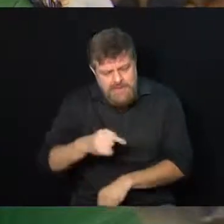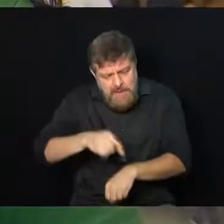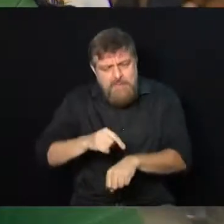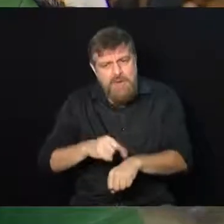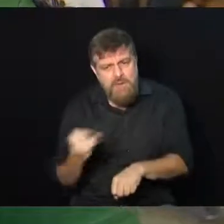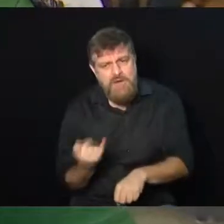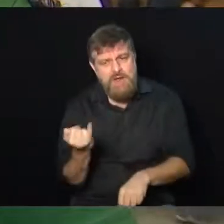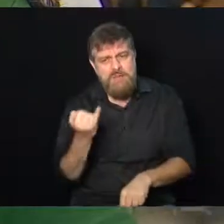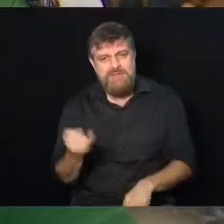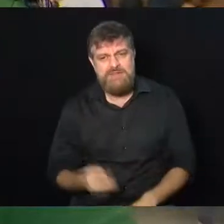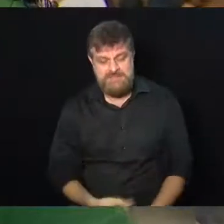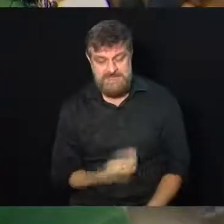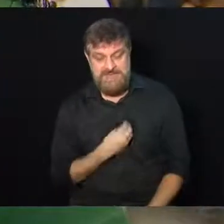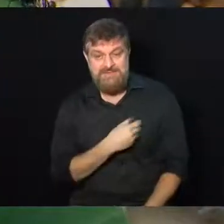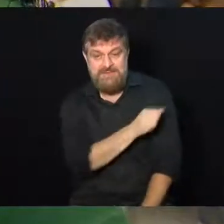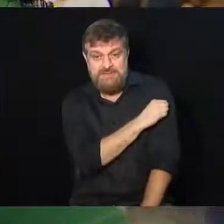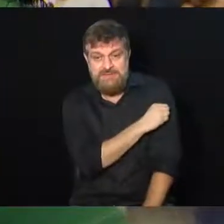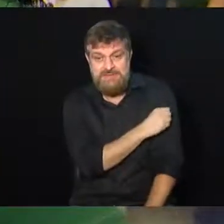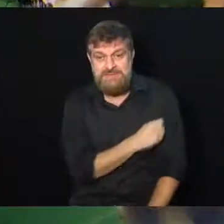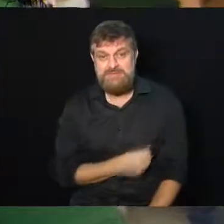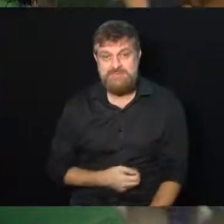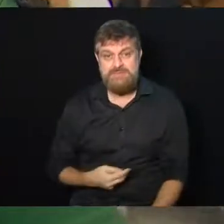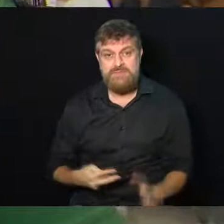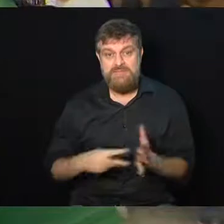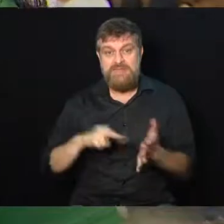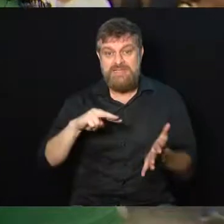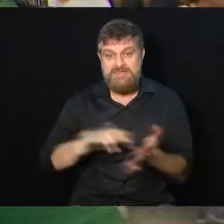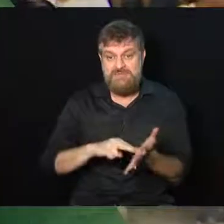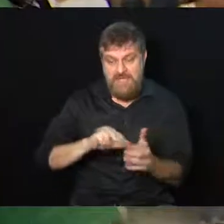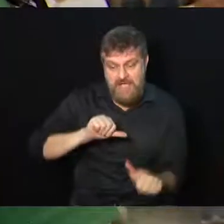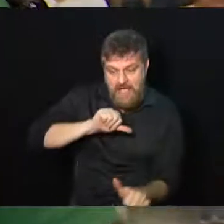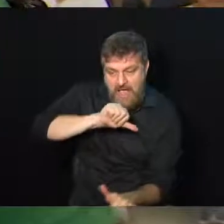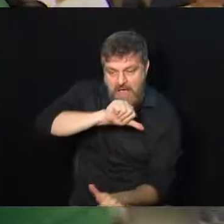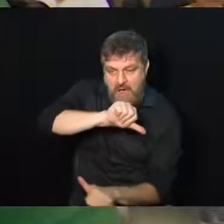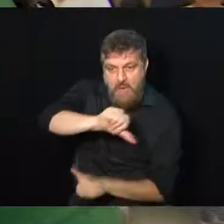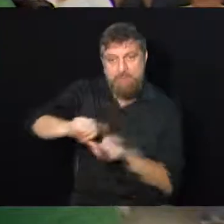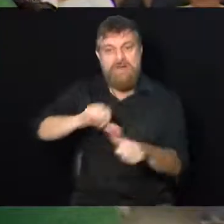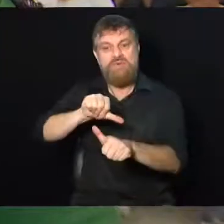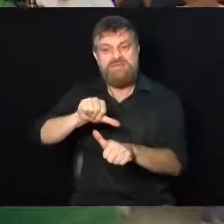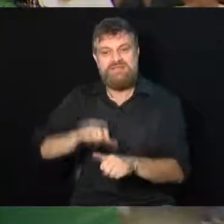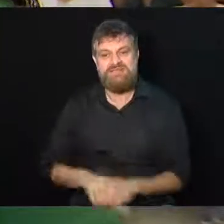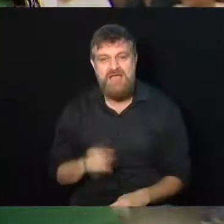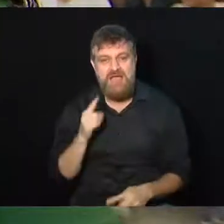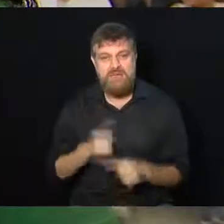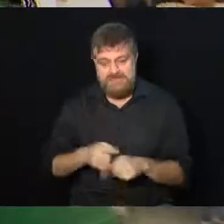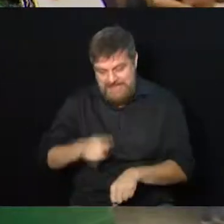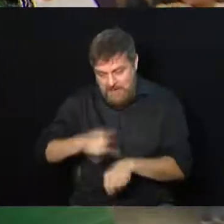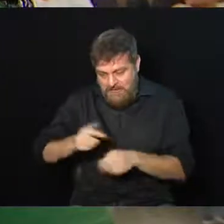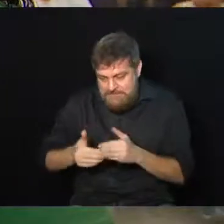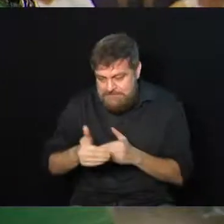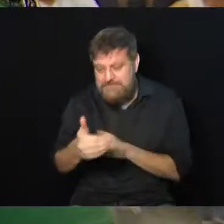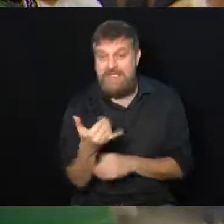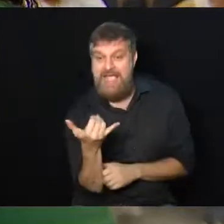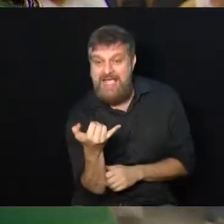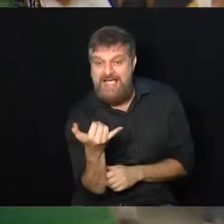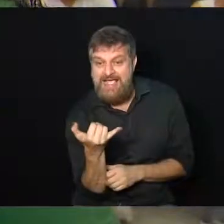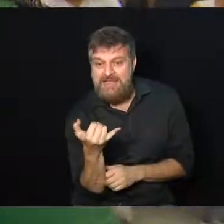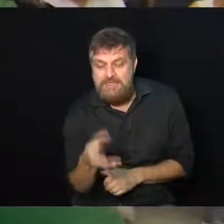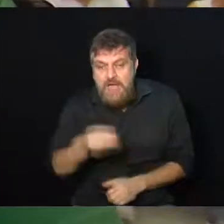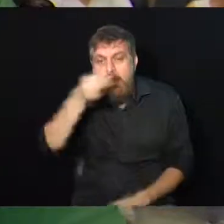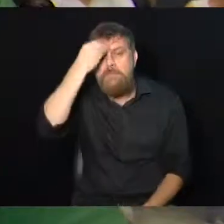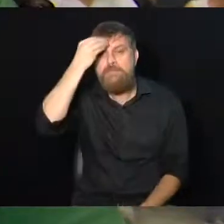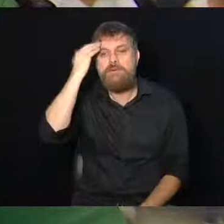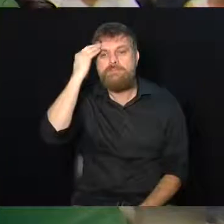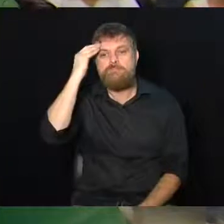vida deles. Isso também representa para eles um marco de passagem, né, de transformação, porque a partir do momento que eles usam a caneta, eles entendem que eles